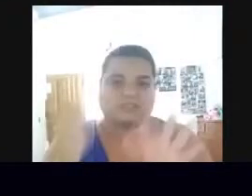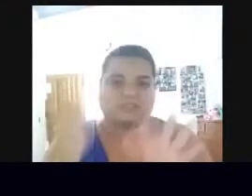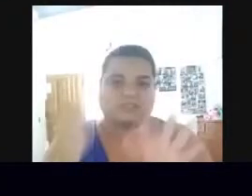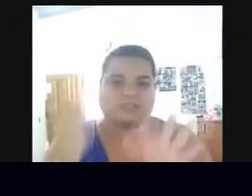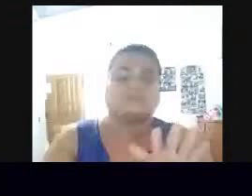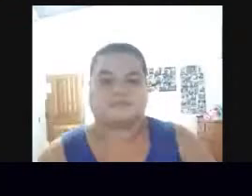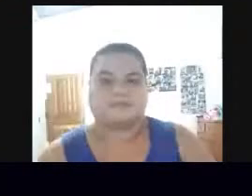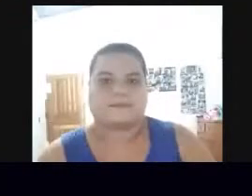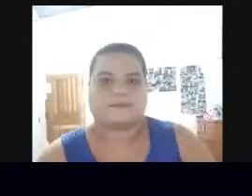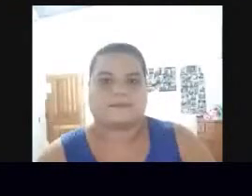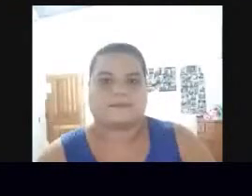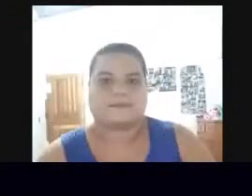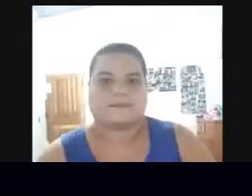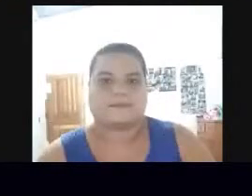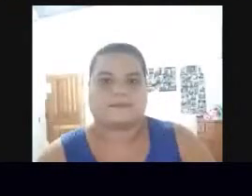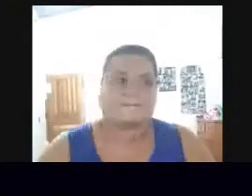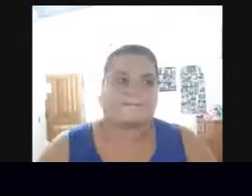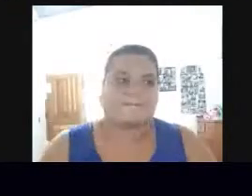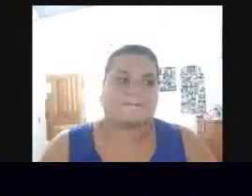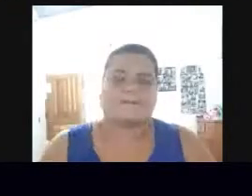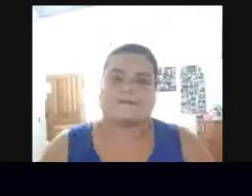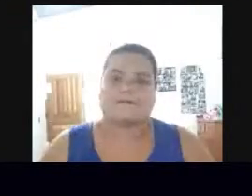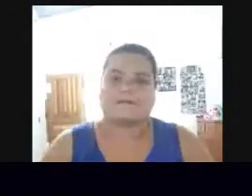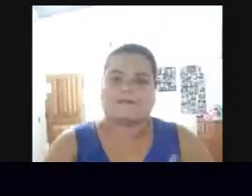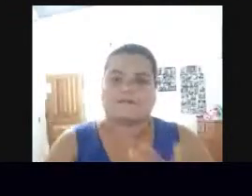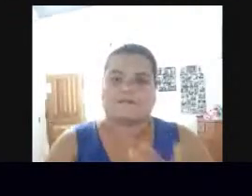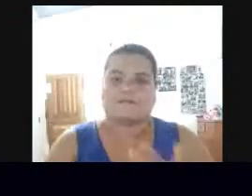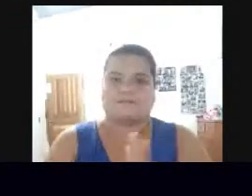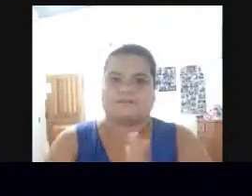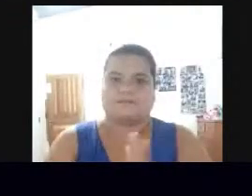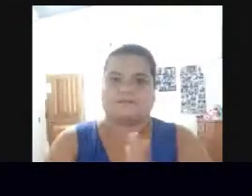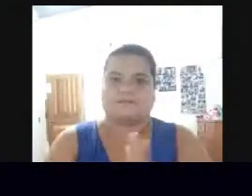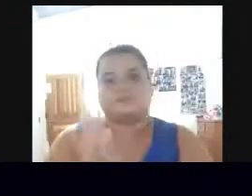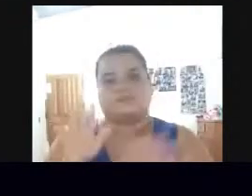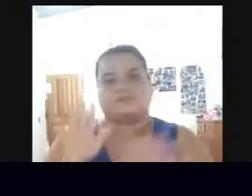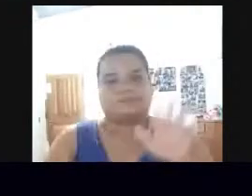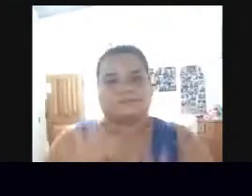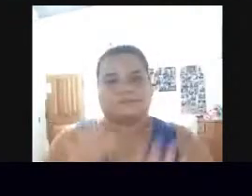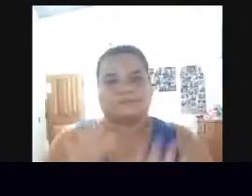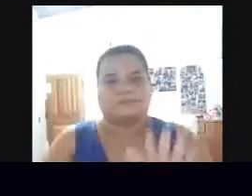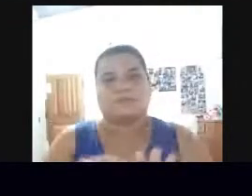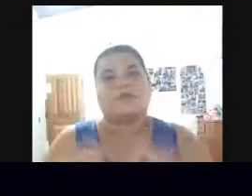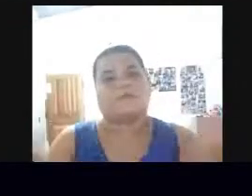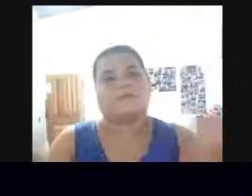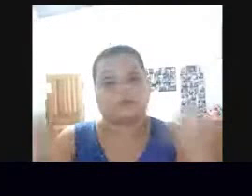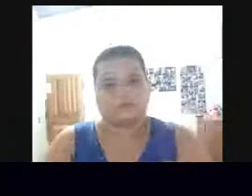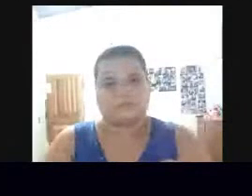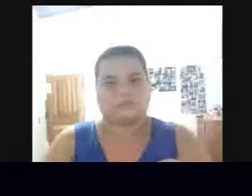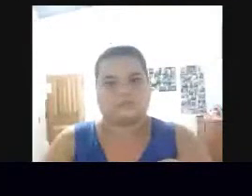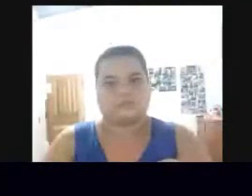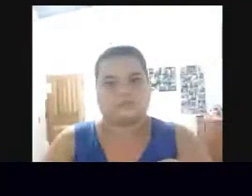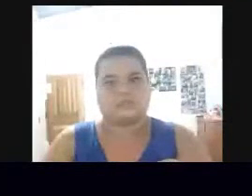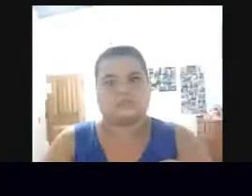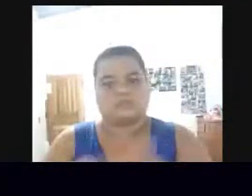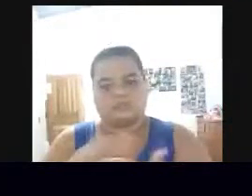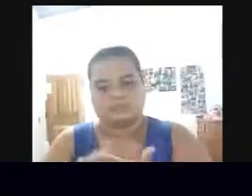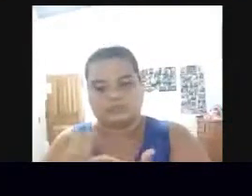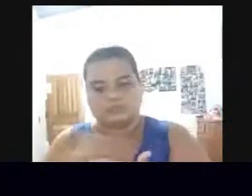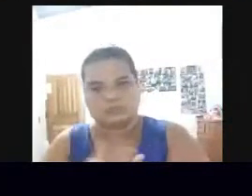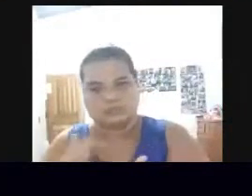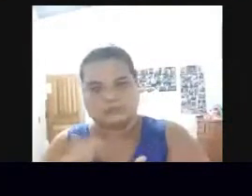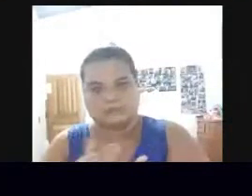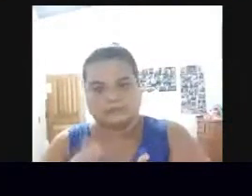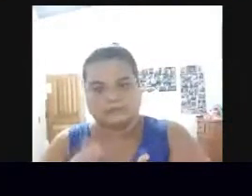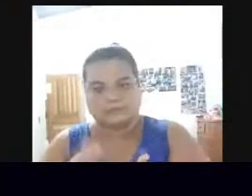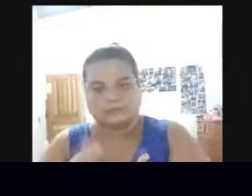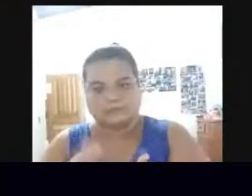imunomediada, né? Quando não é IgE mediada. Então, a gente consegue fazer a dessensibilização fazendo o seguinte, a gente